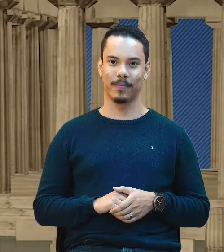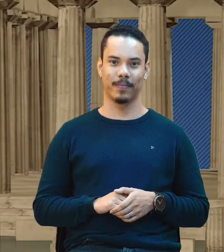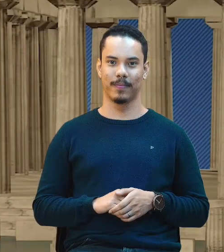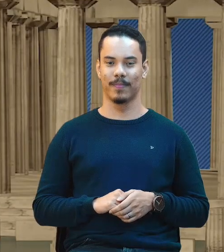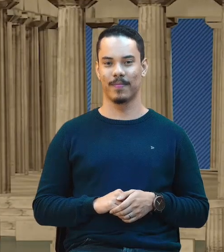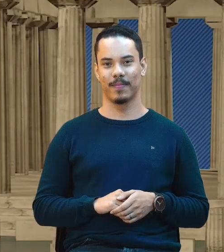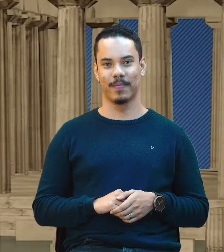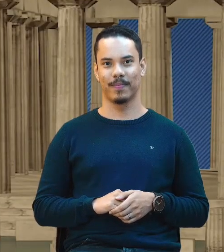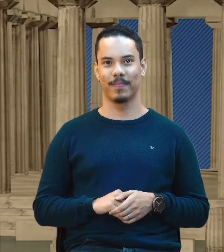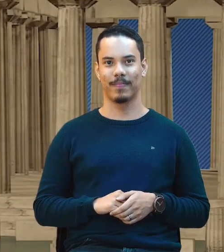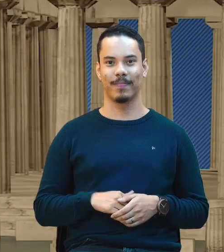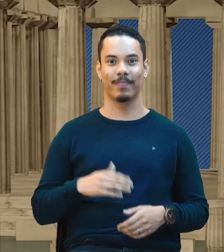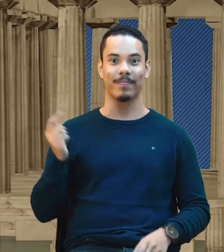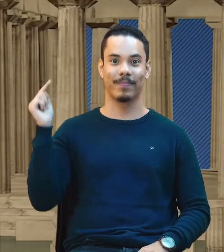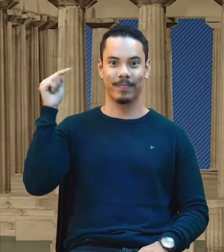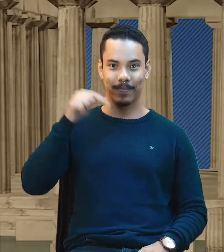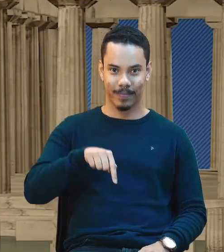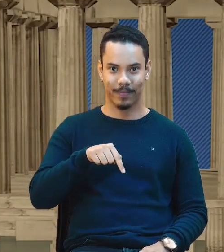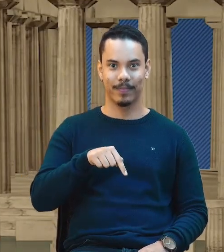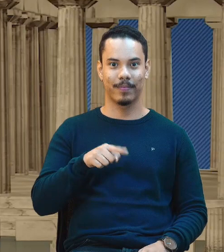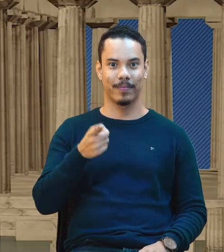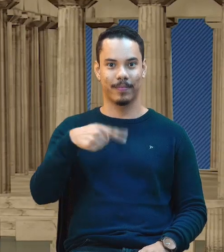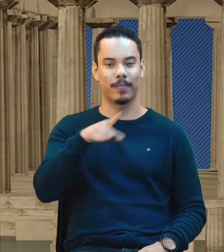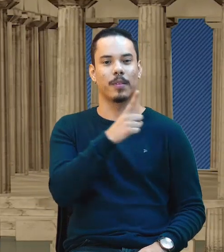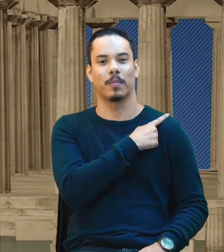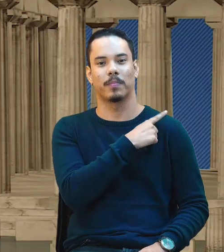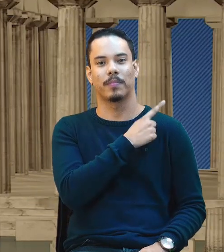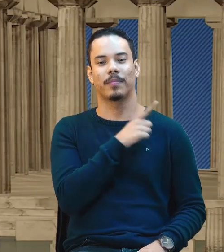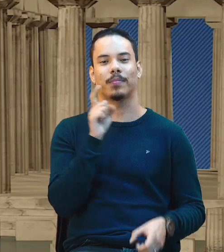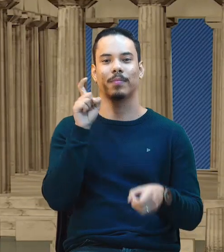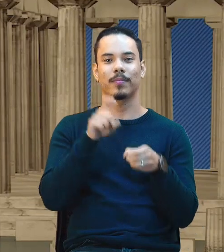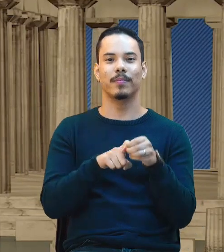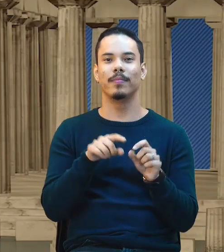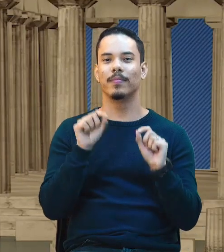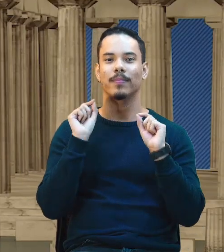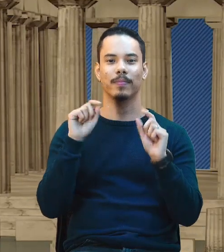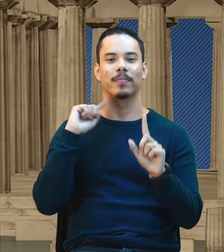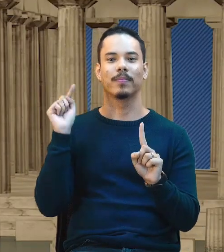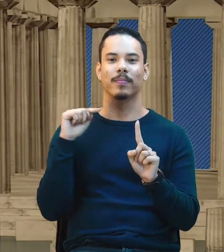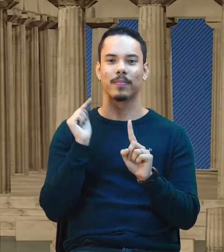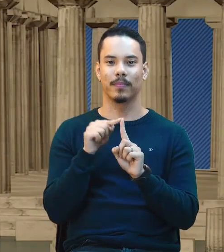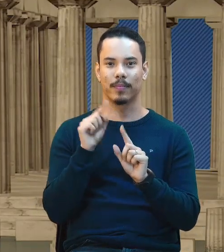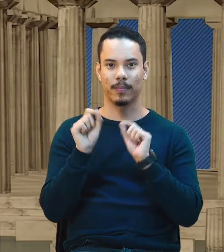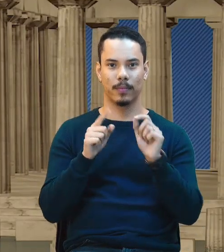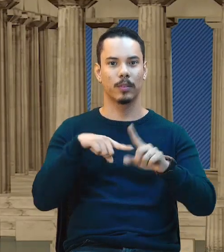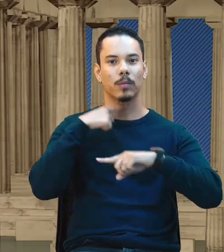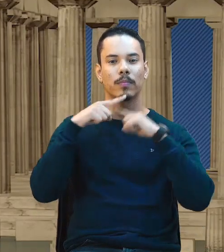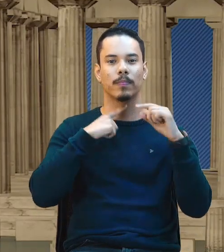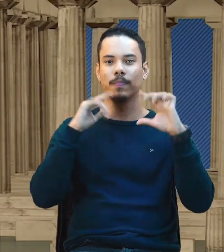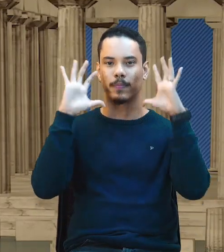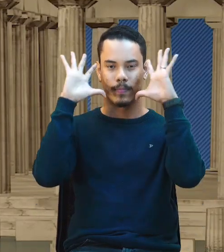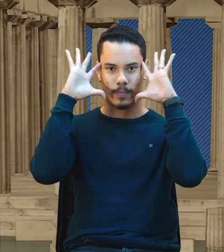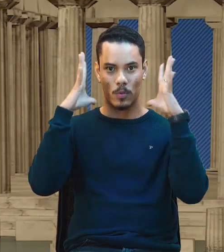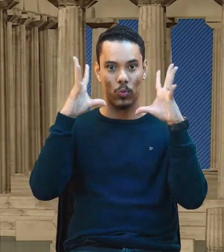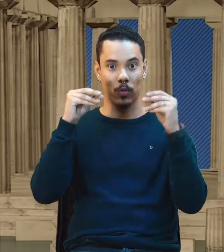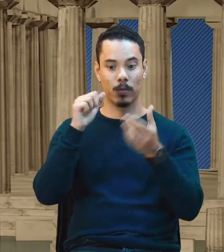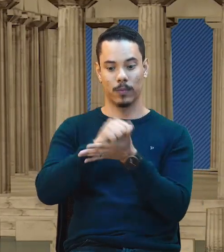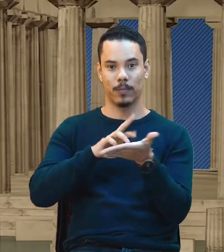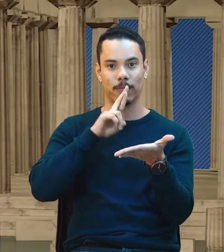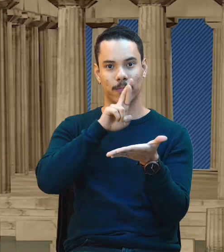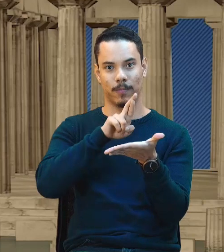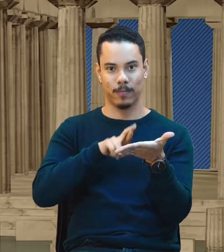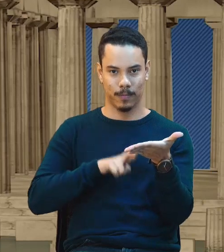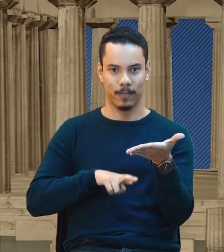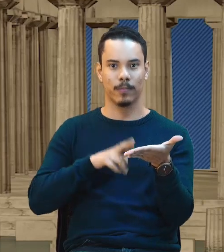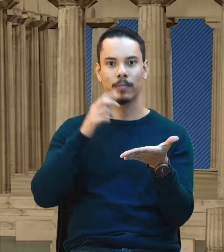Salve, queridos! Primeiro ano, agora voltamos para Tirando Dúvidas, resolução das atividades sala.